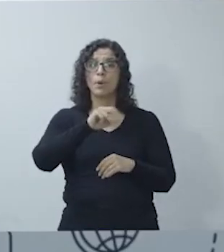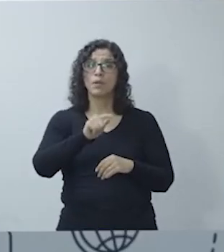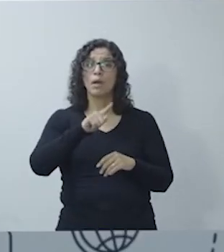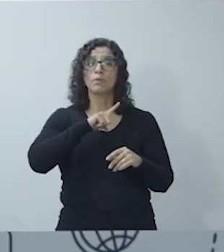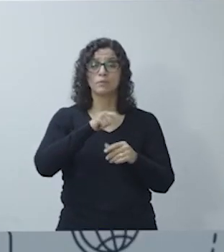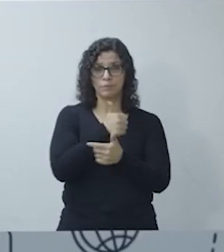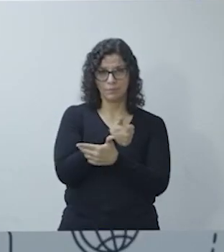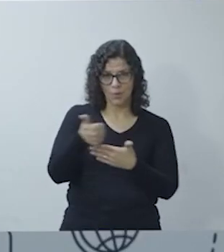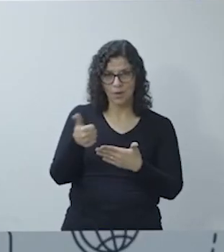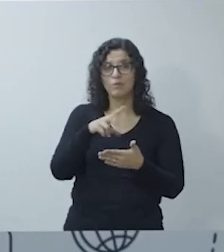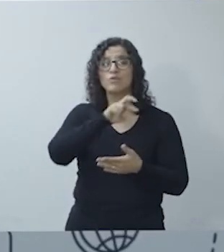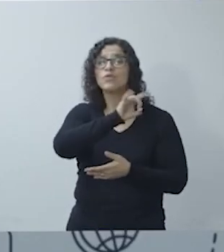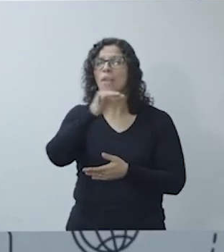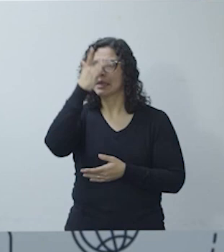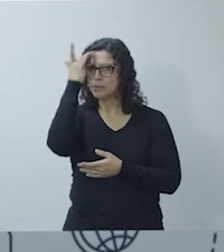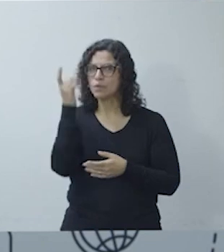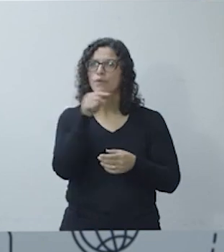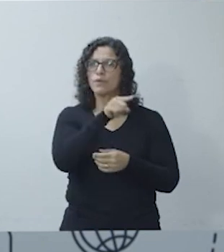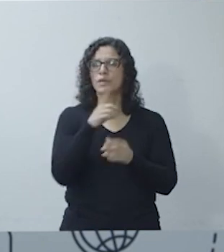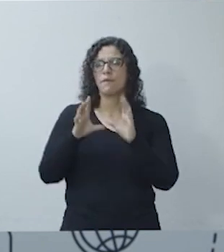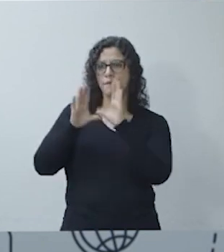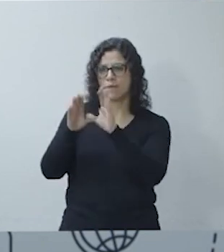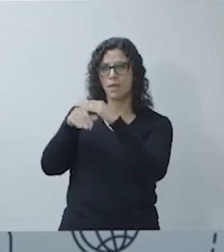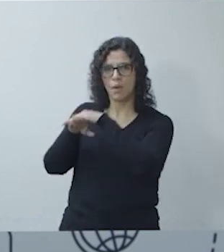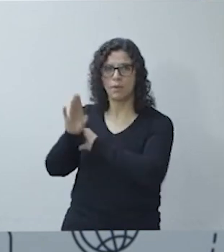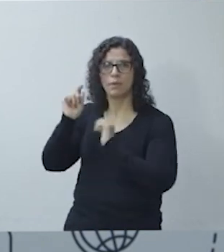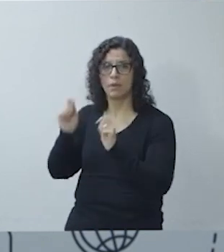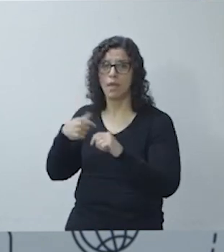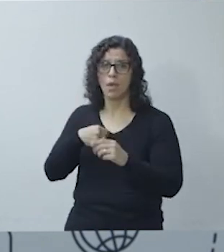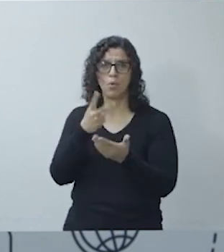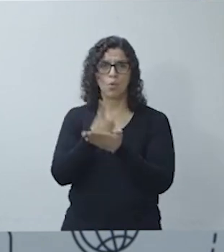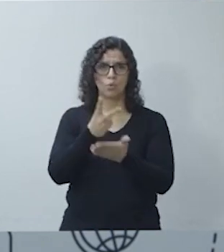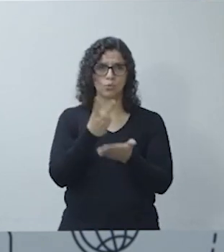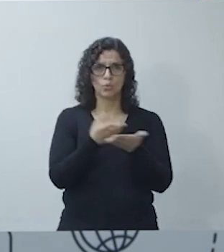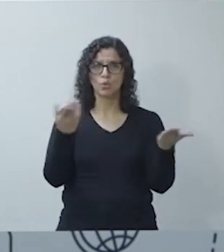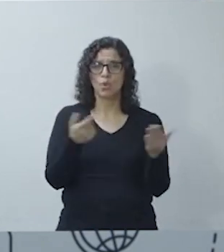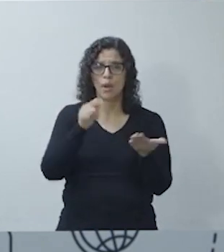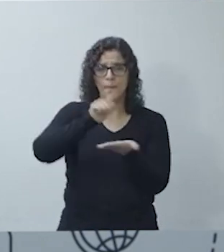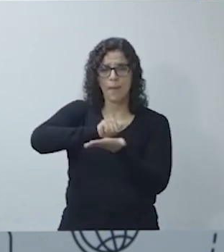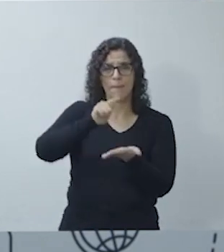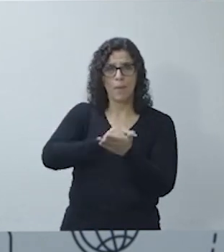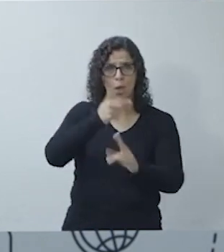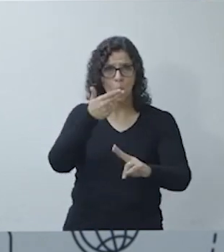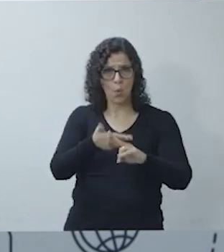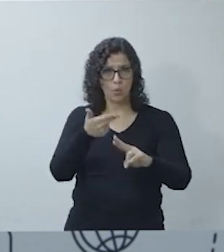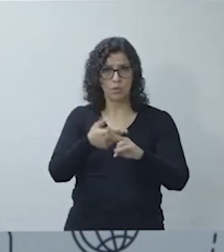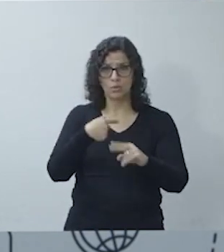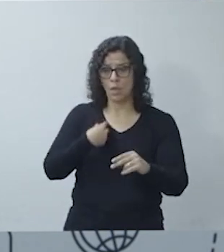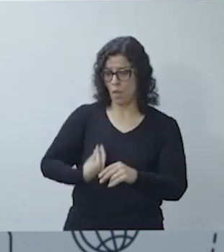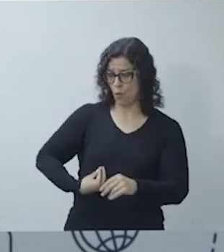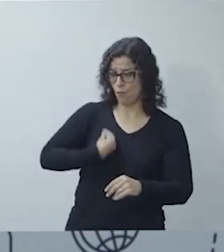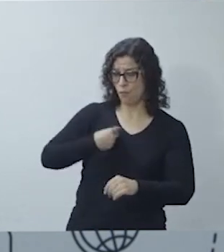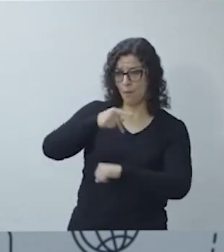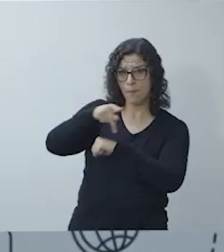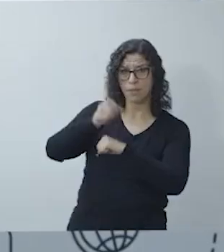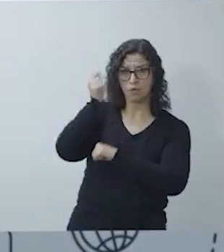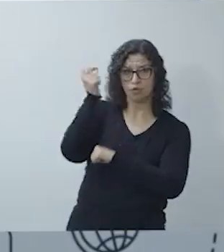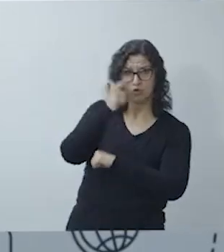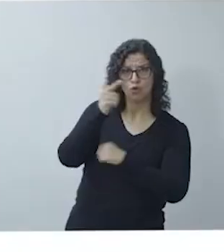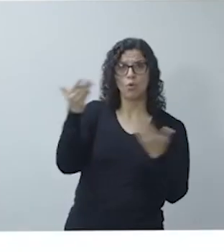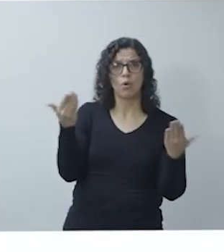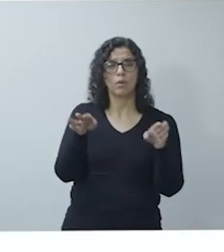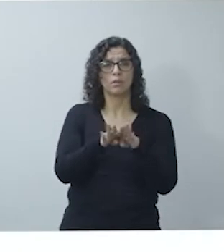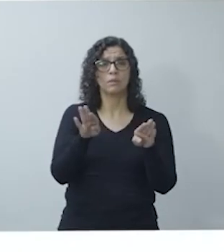cada terra. Fique Vossa Excelência com ela. Eu continuo com a de papelão e, em vez de viver no país do sol,